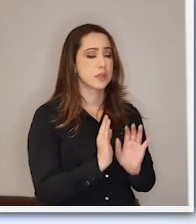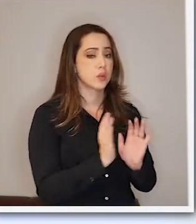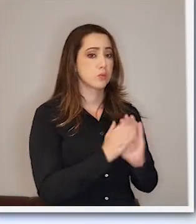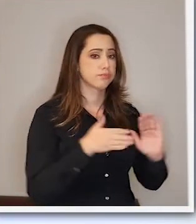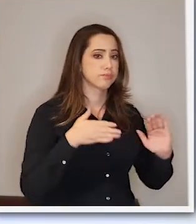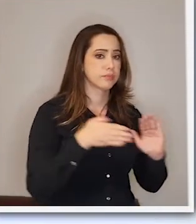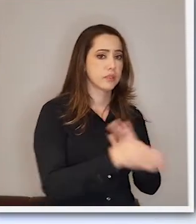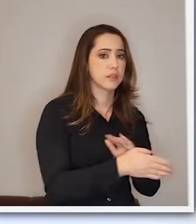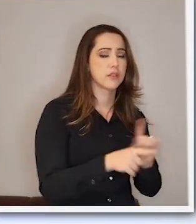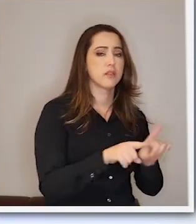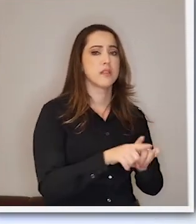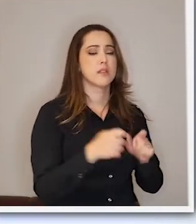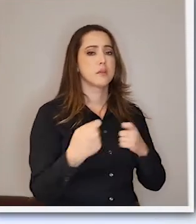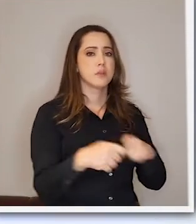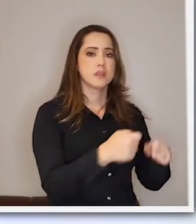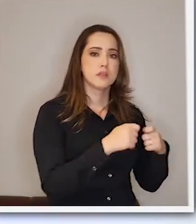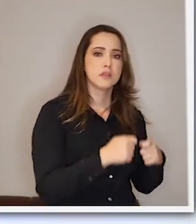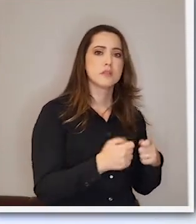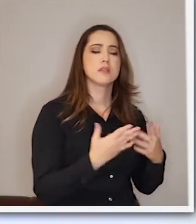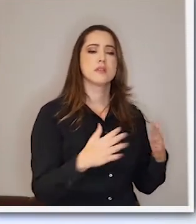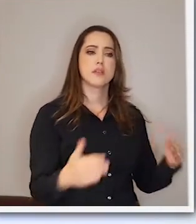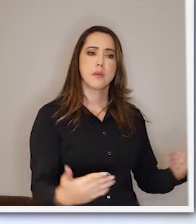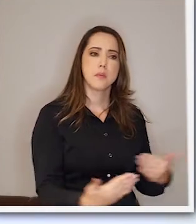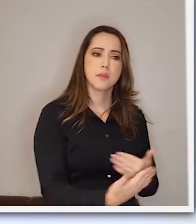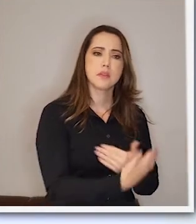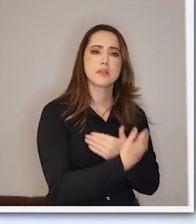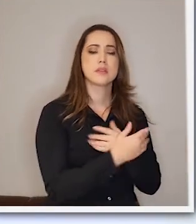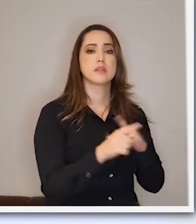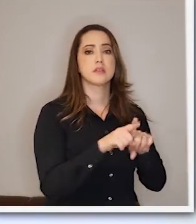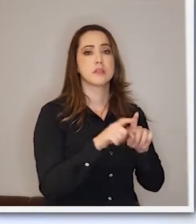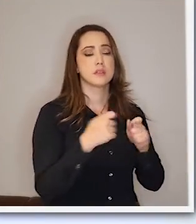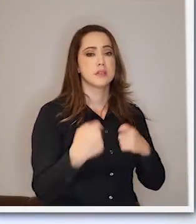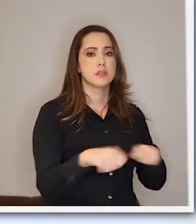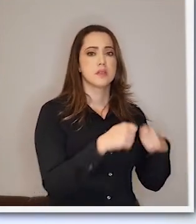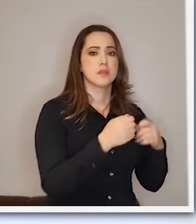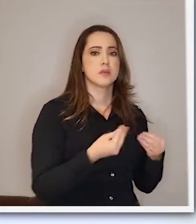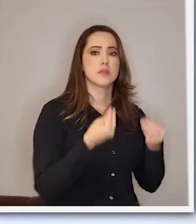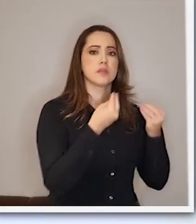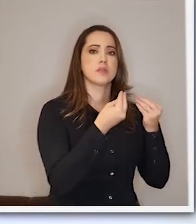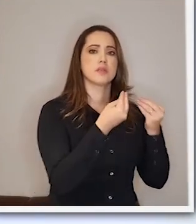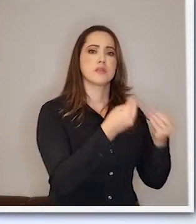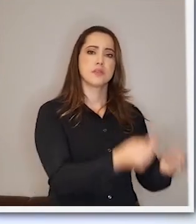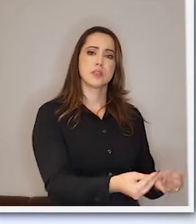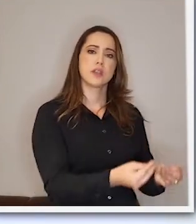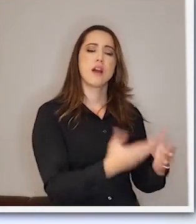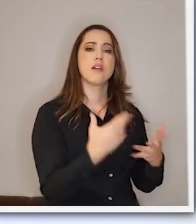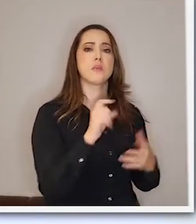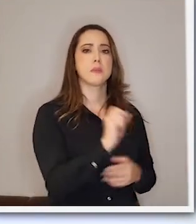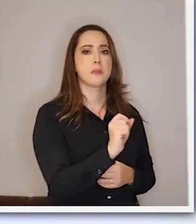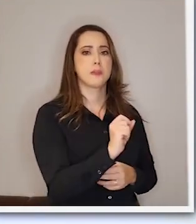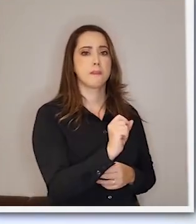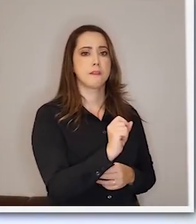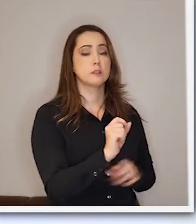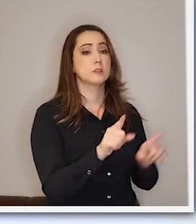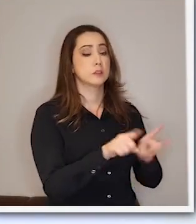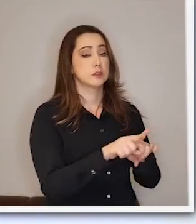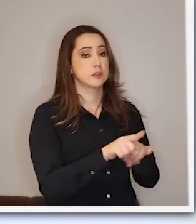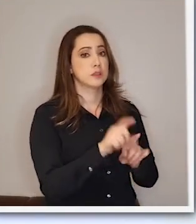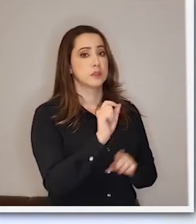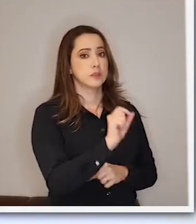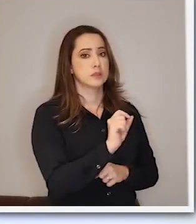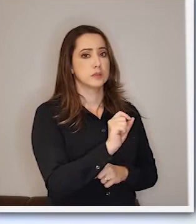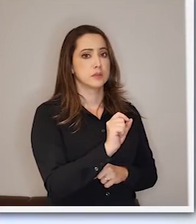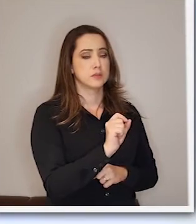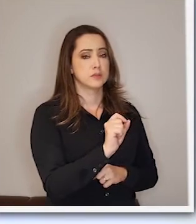entidades do terceiro setor, elas acolhem, elas identificam, elas abraçam, elas consolam, elas levam alegria, elas